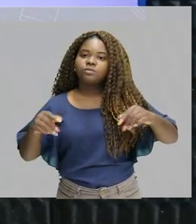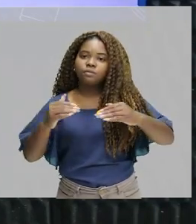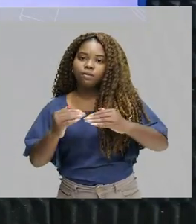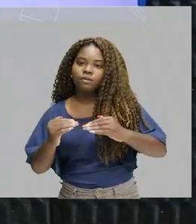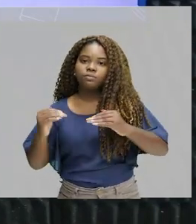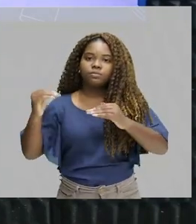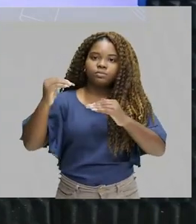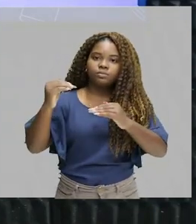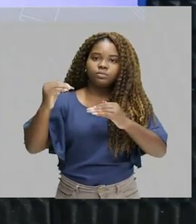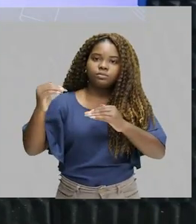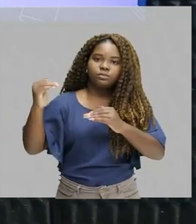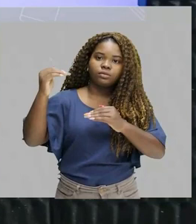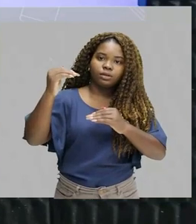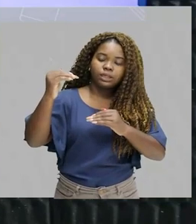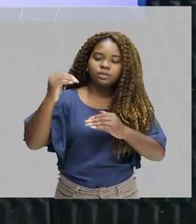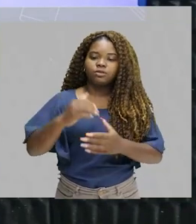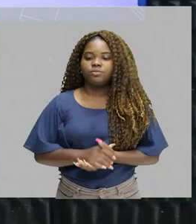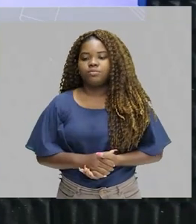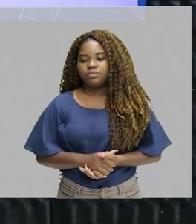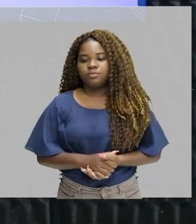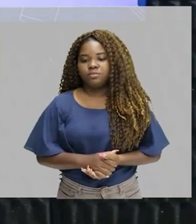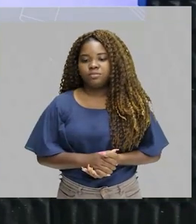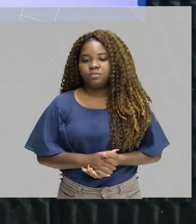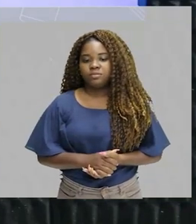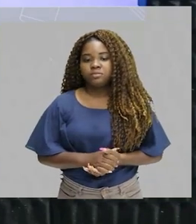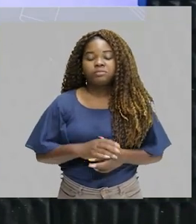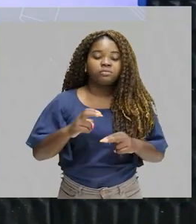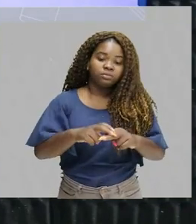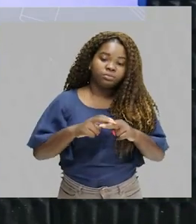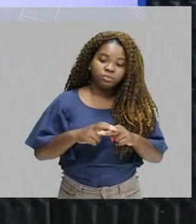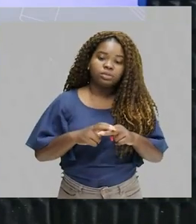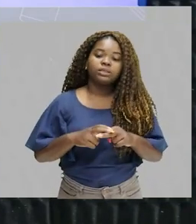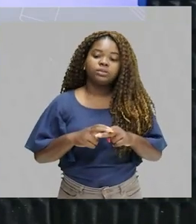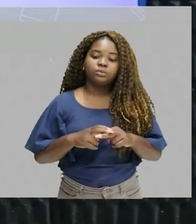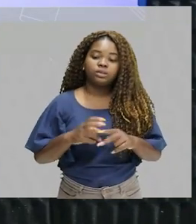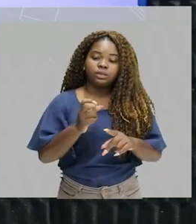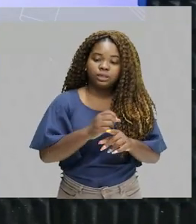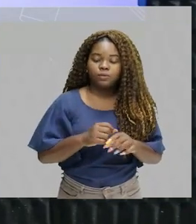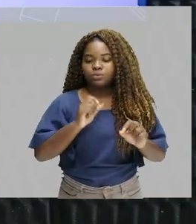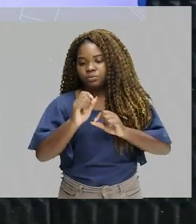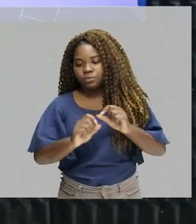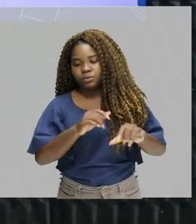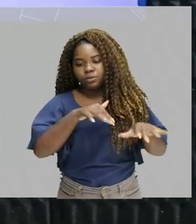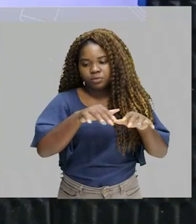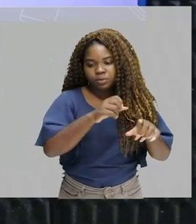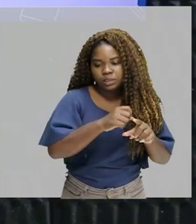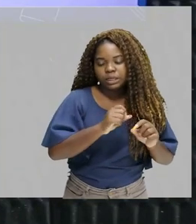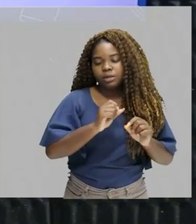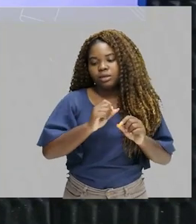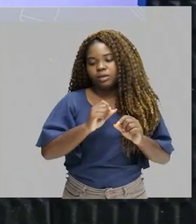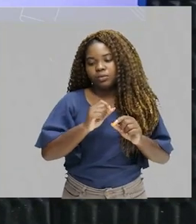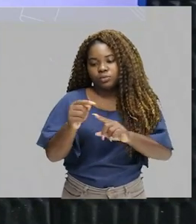cima até lá na base tá por isso que a mobilidade social é altíssima na sociedade de